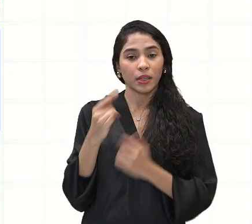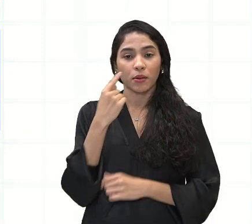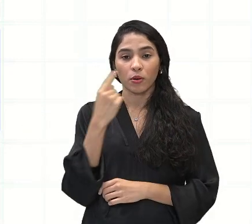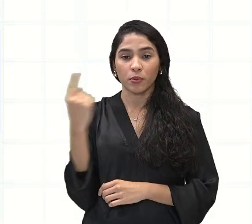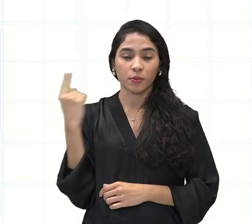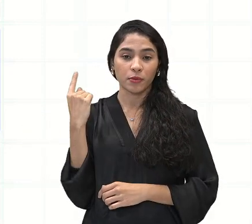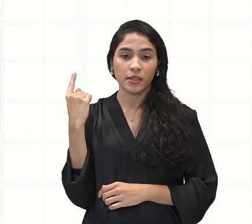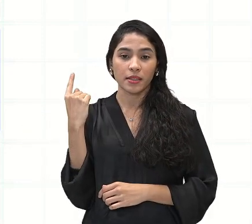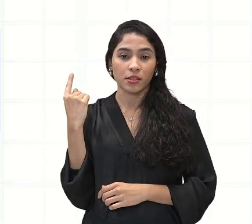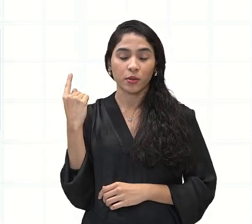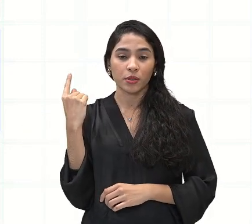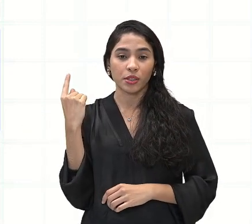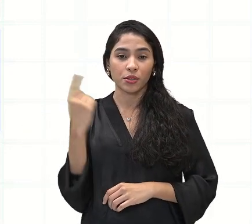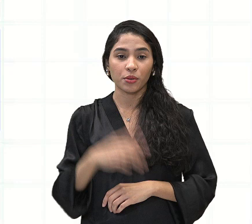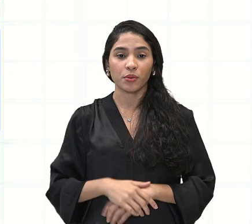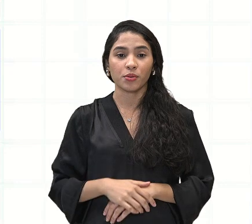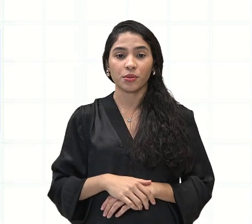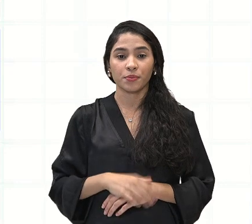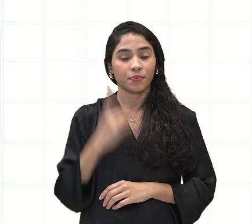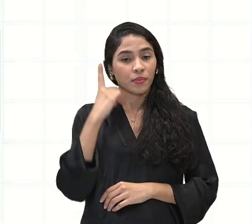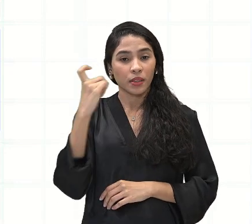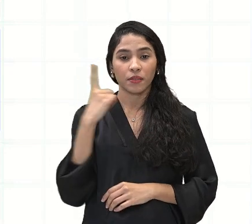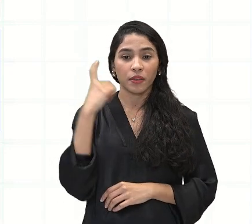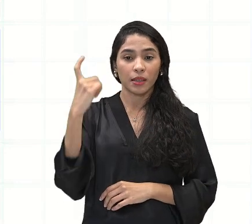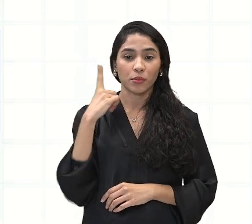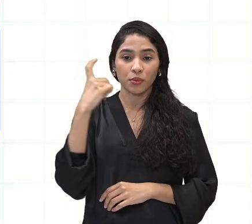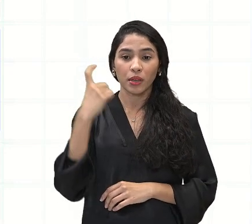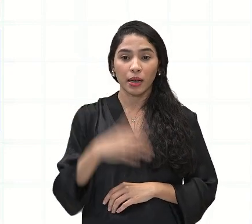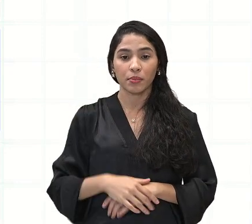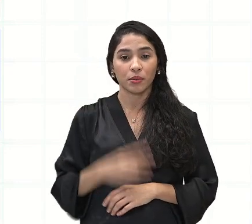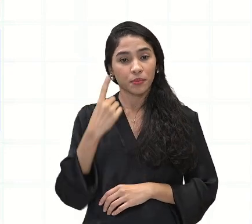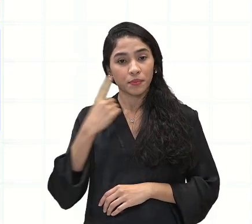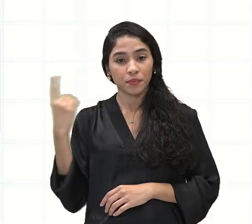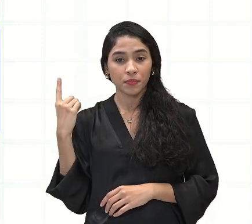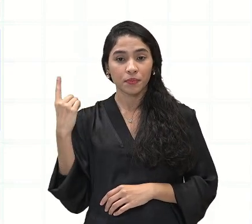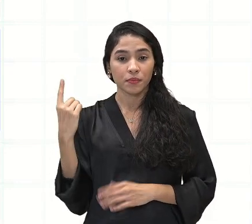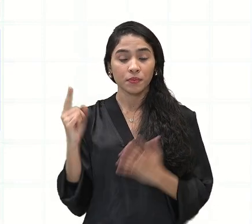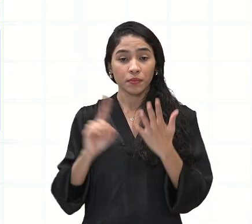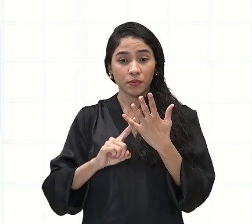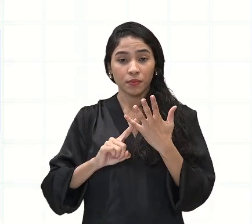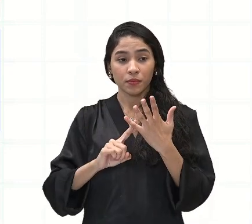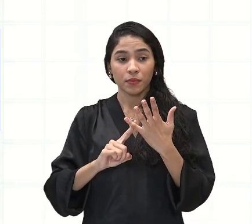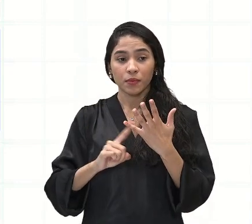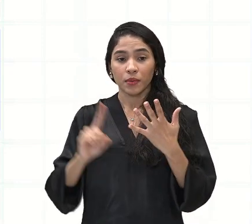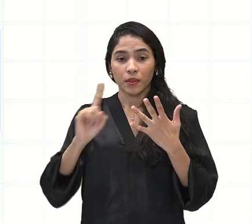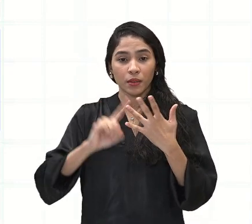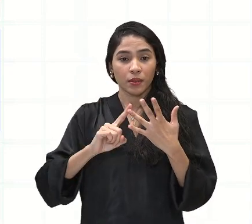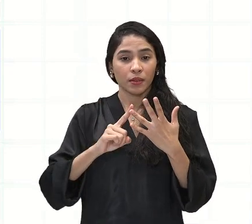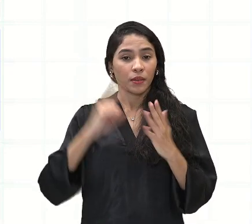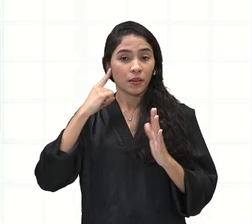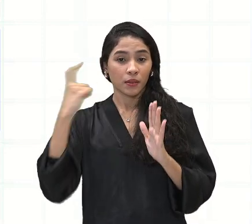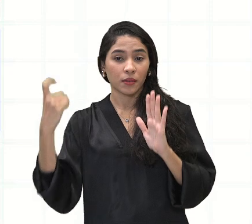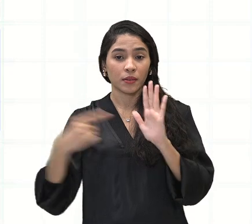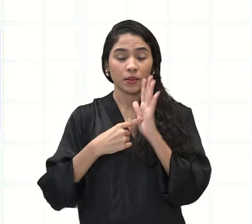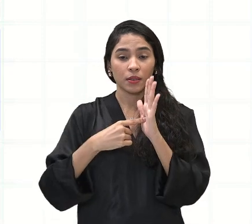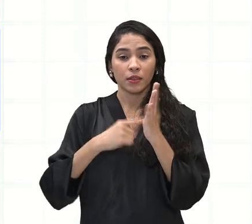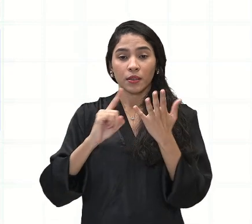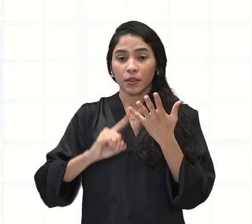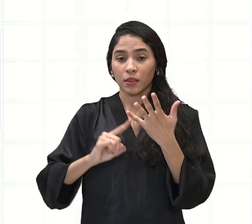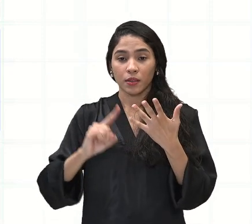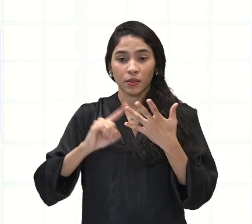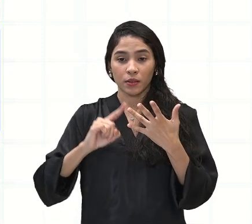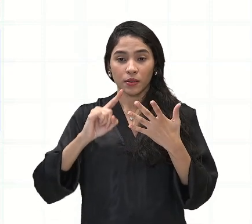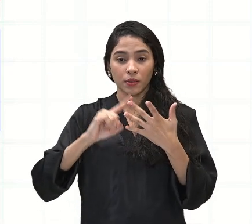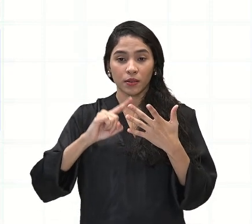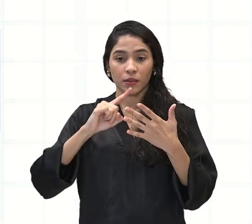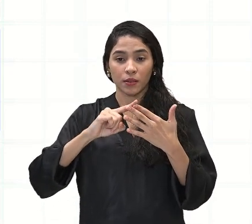por exemplo. As figuras de som, eu tenho onomatopeia, aliteração, assonância e paranomásia. Na